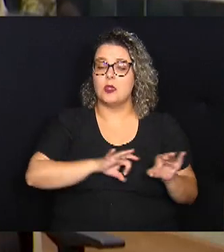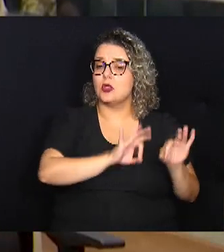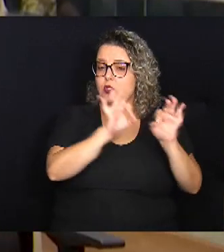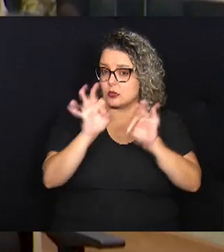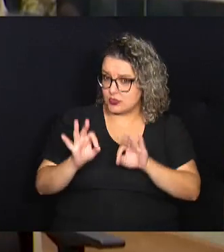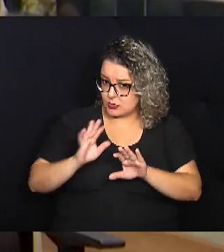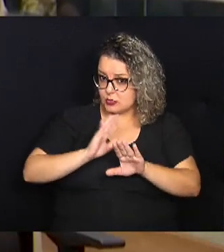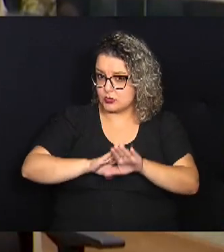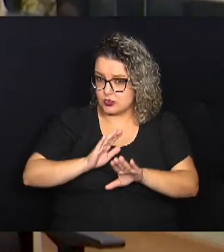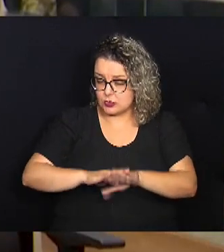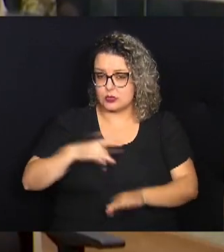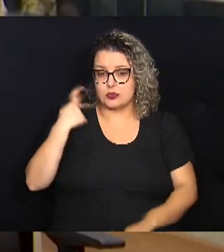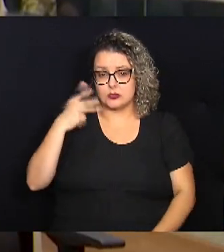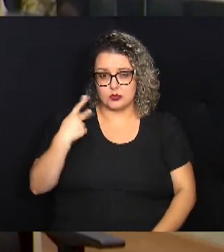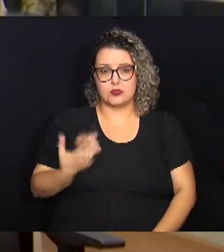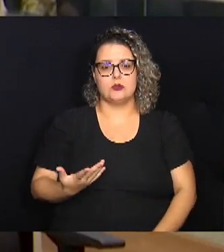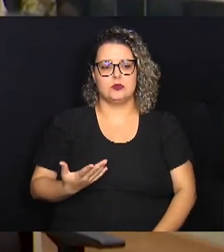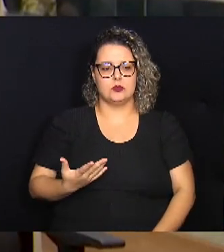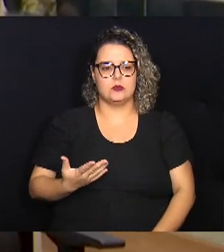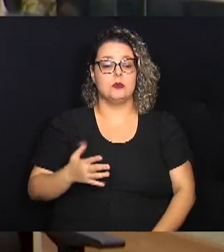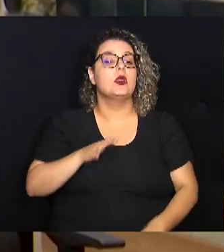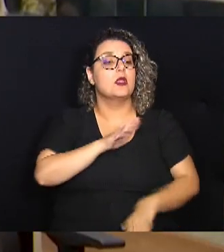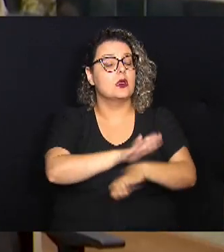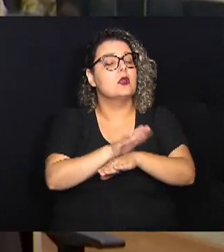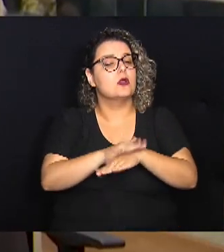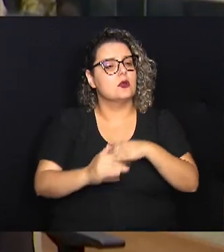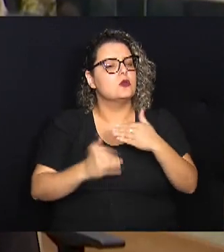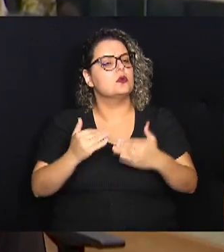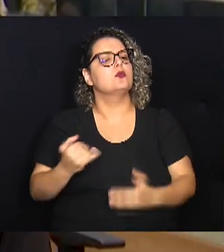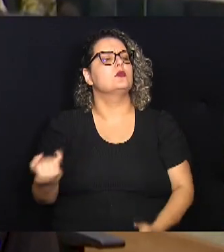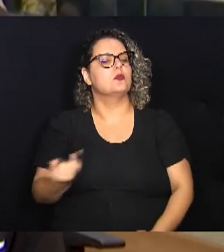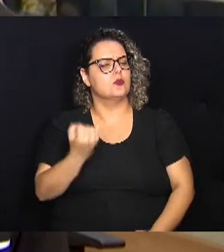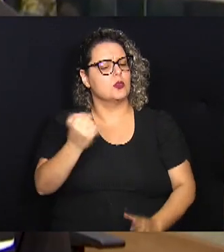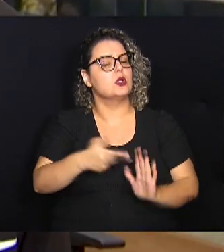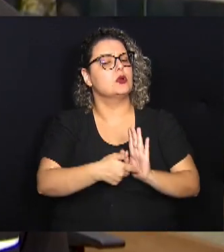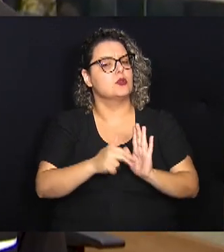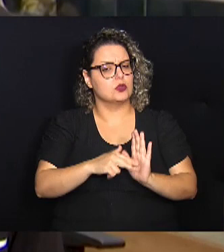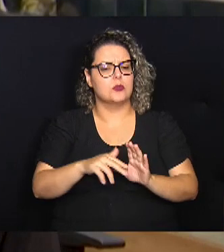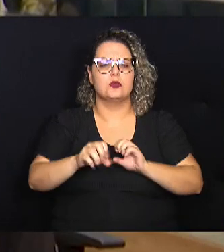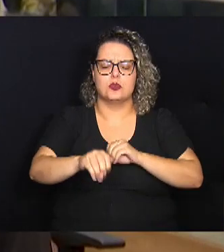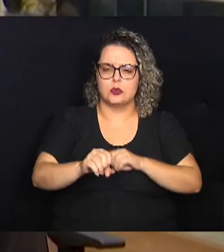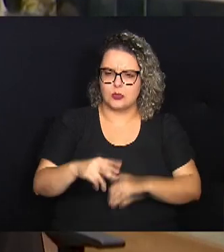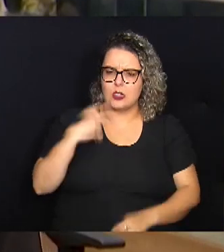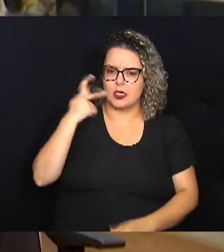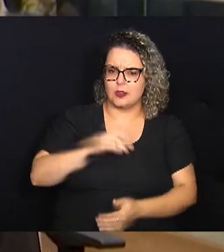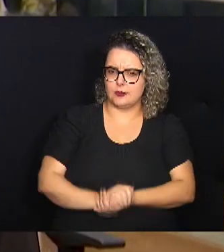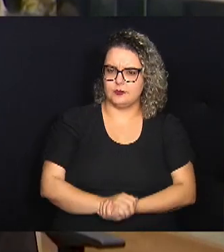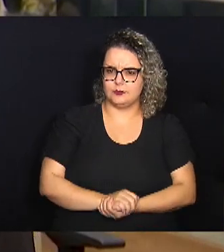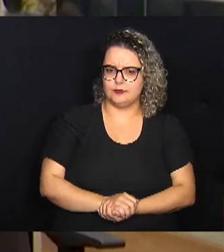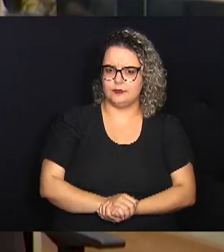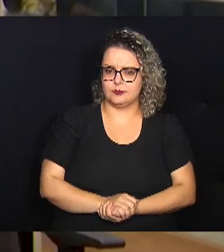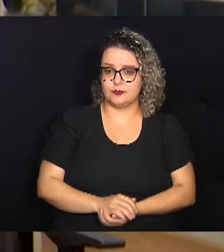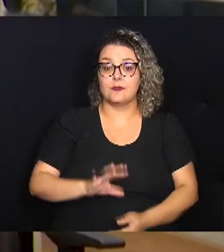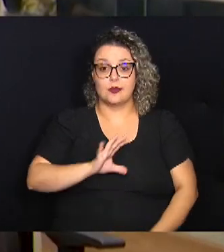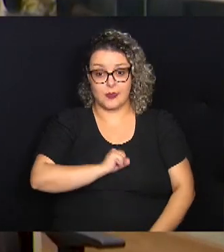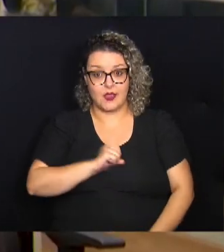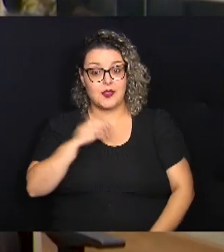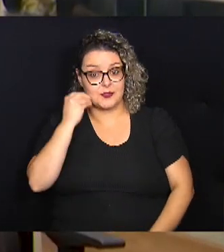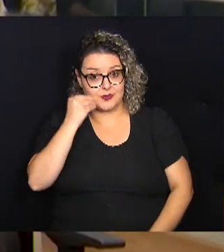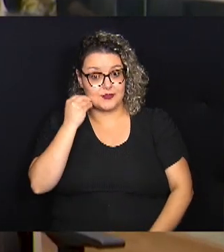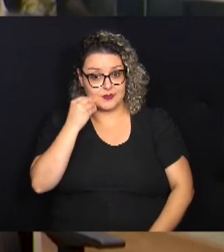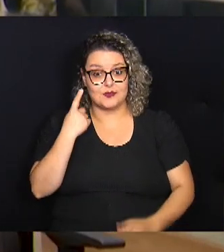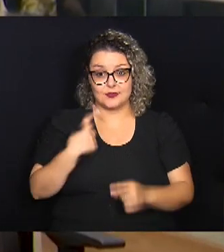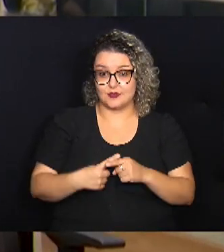dos parlamentares vem contribuindo significativamente com a educação política. Estou gostando da experiência